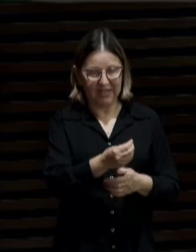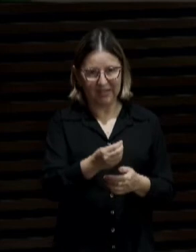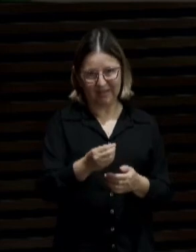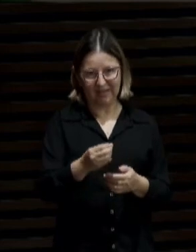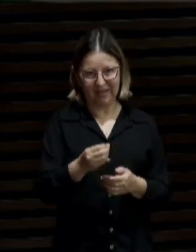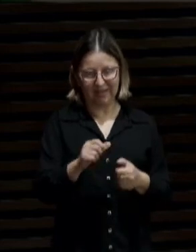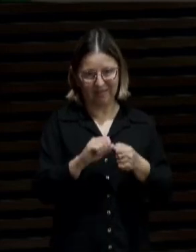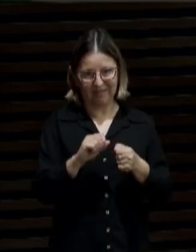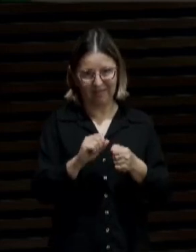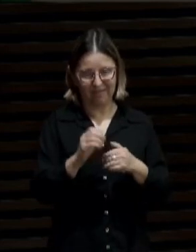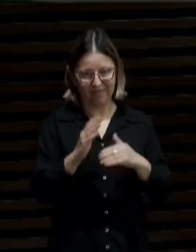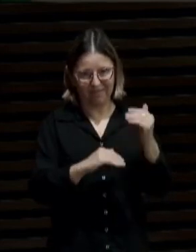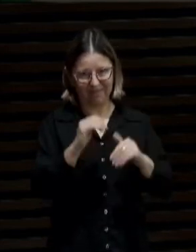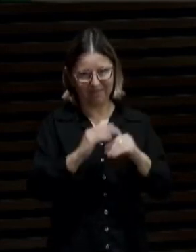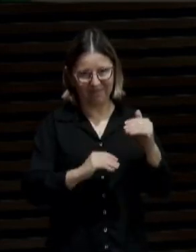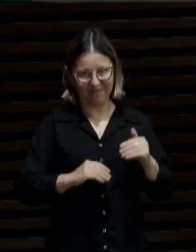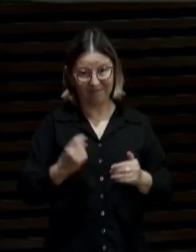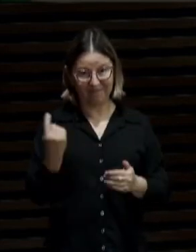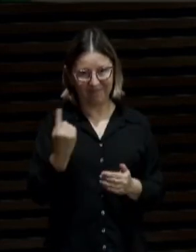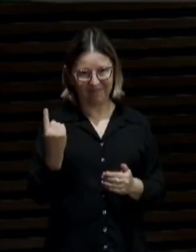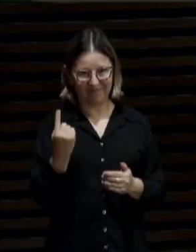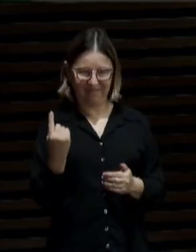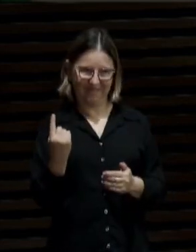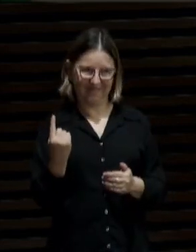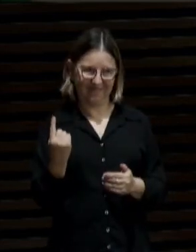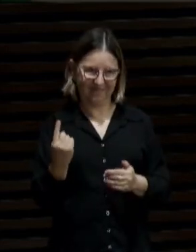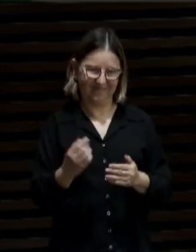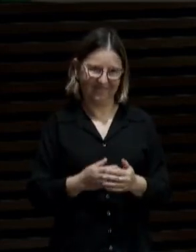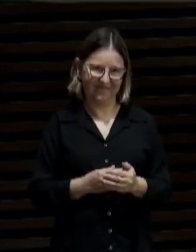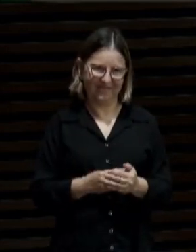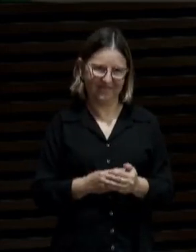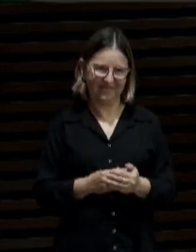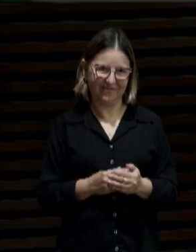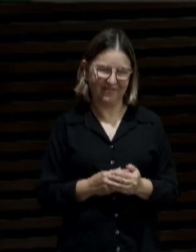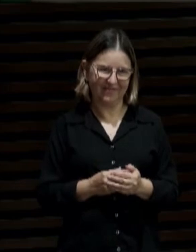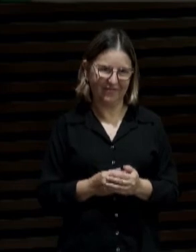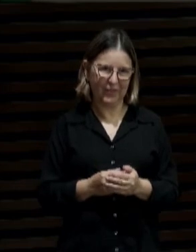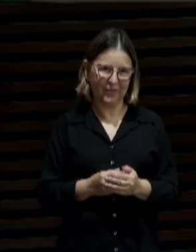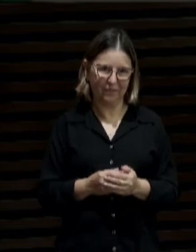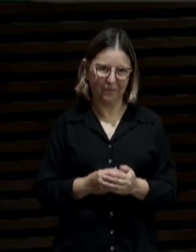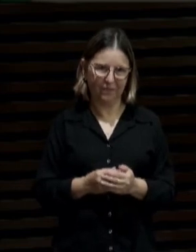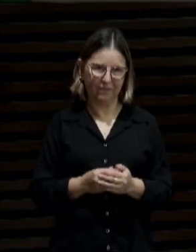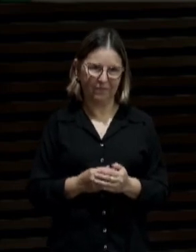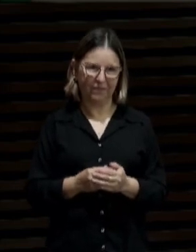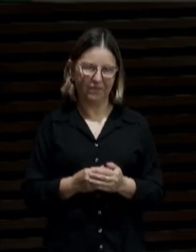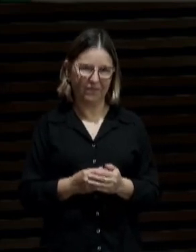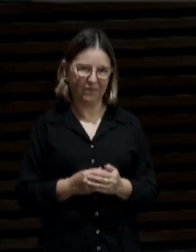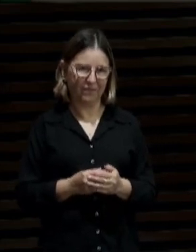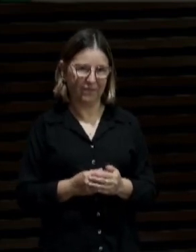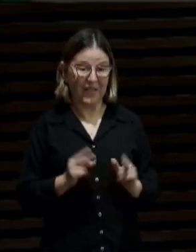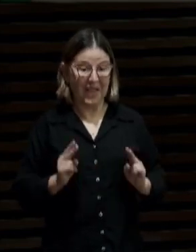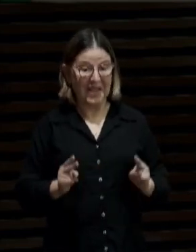E com Abraão ele fala assim, eu estou sozinho e é o meu descendente que vai resolver isso aí. E é sempre Cristo